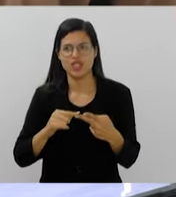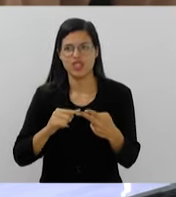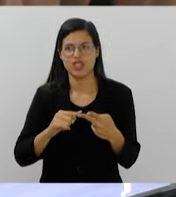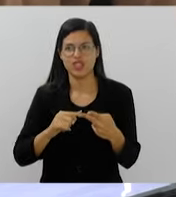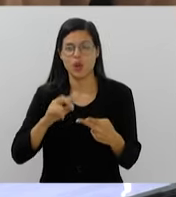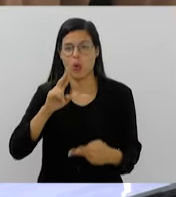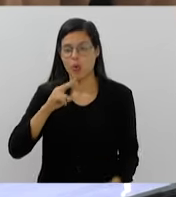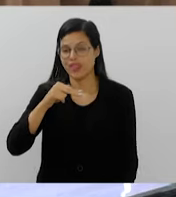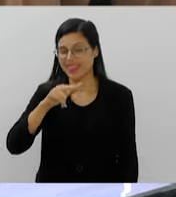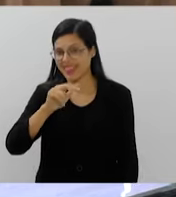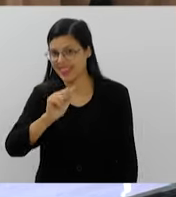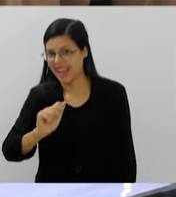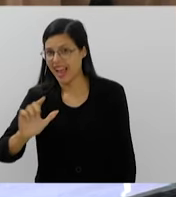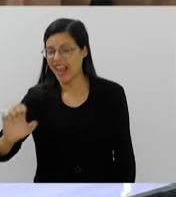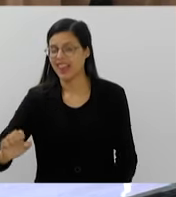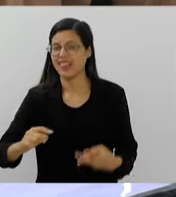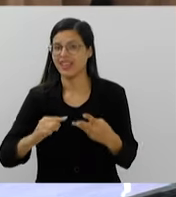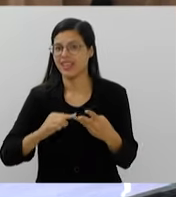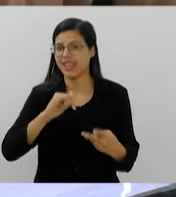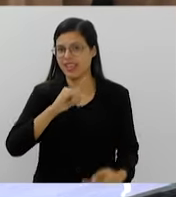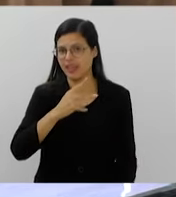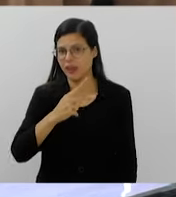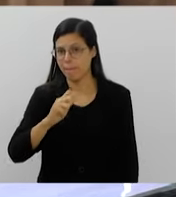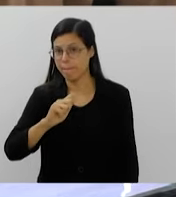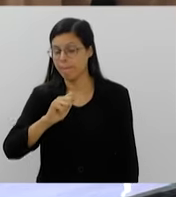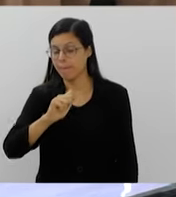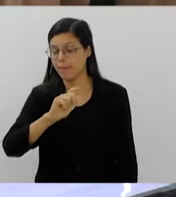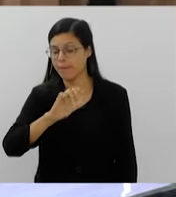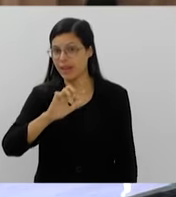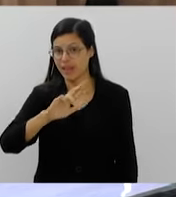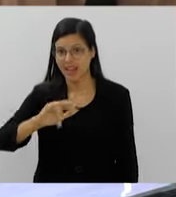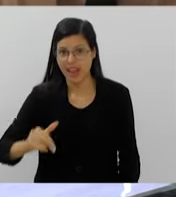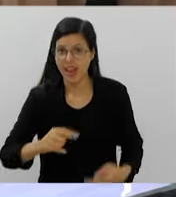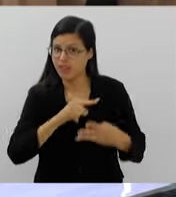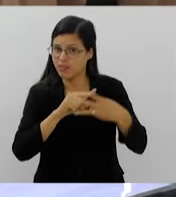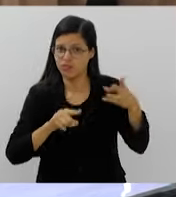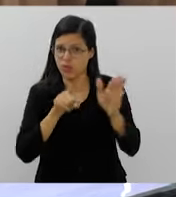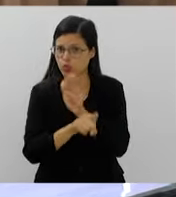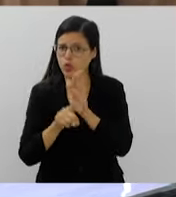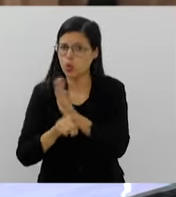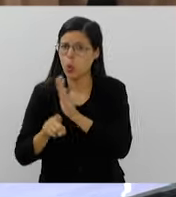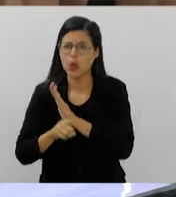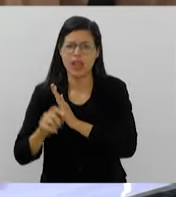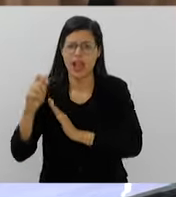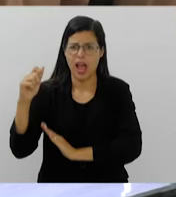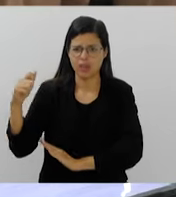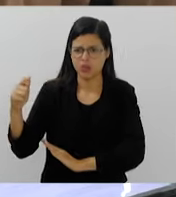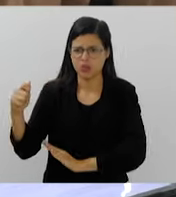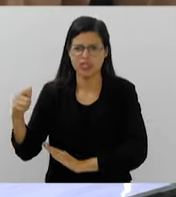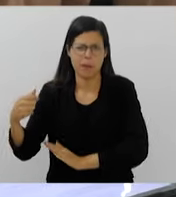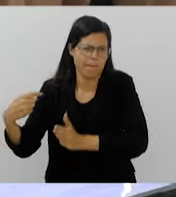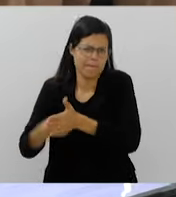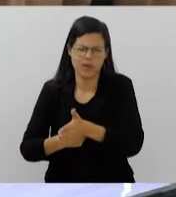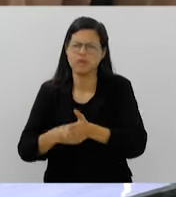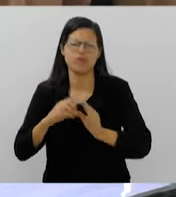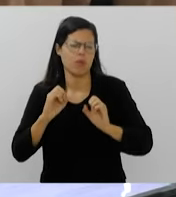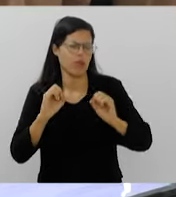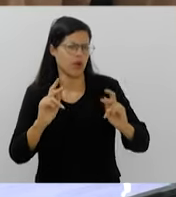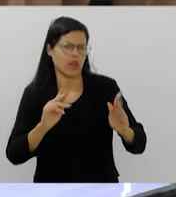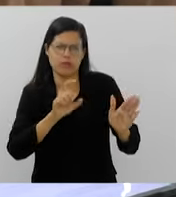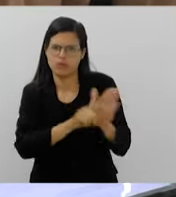IPALERJ. Porque tudo que tem associação, se chegar para mim, eu digo: opa, bota em folha.